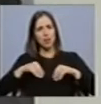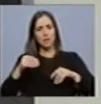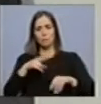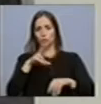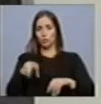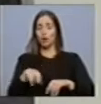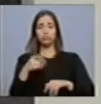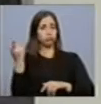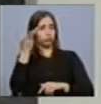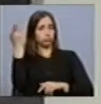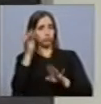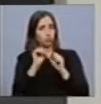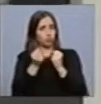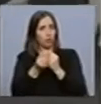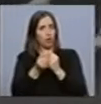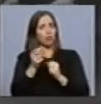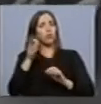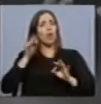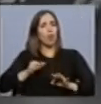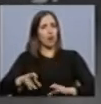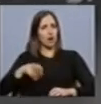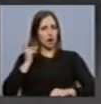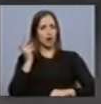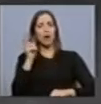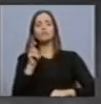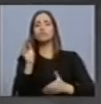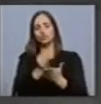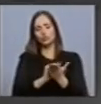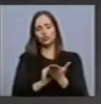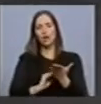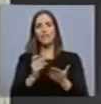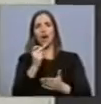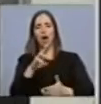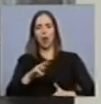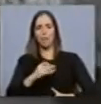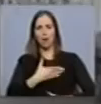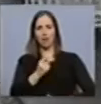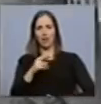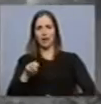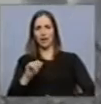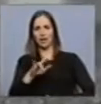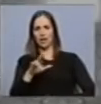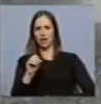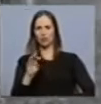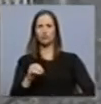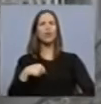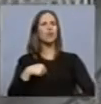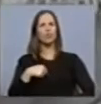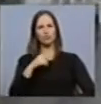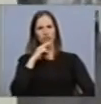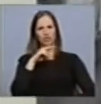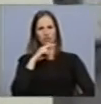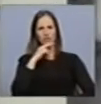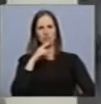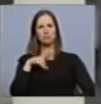sociedade. Almada Negreiros escreve o manifesto da exposição. Estou muito triste com esta fúria de incompetência com que Portugal participa